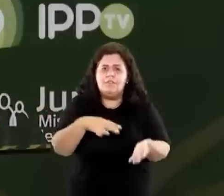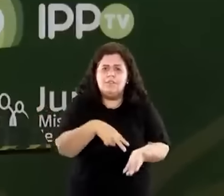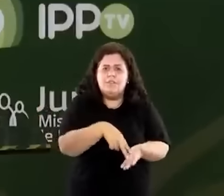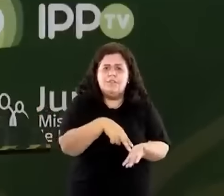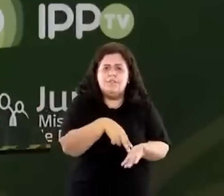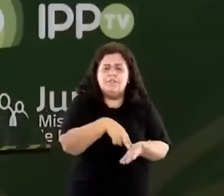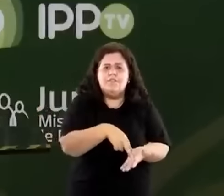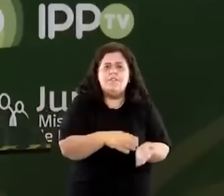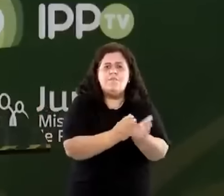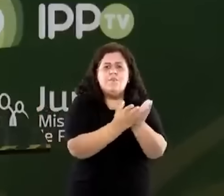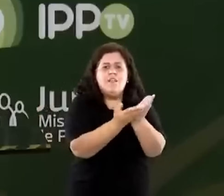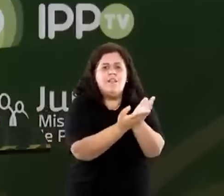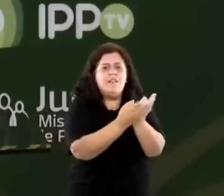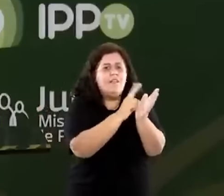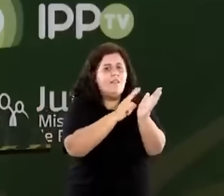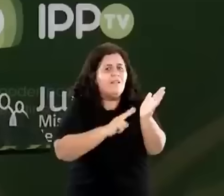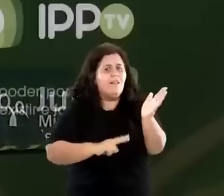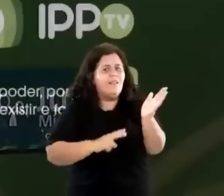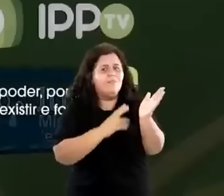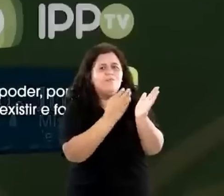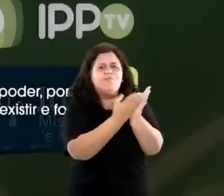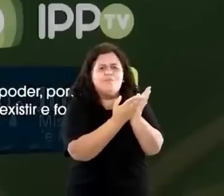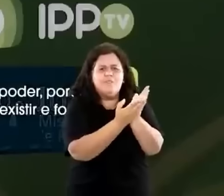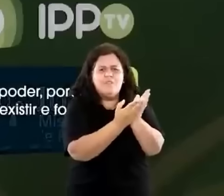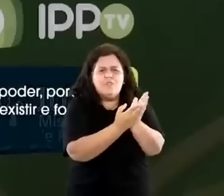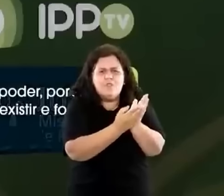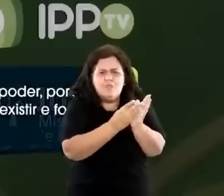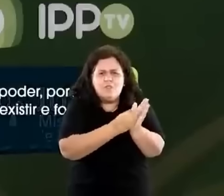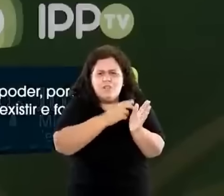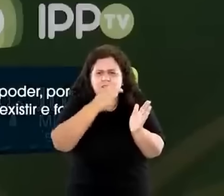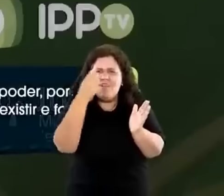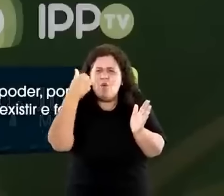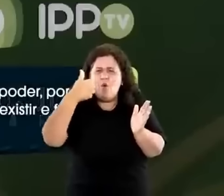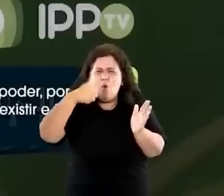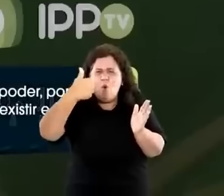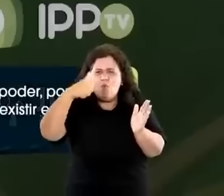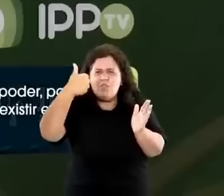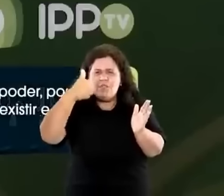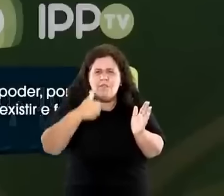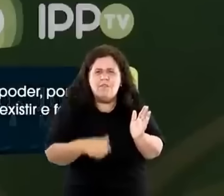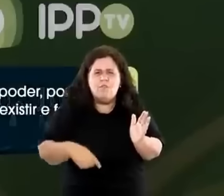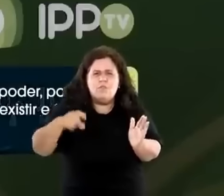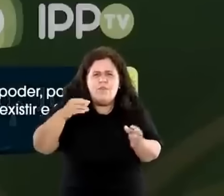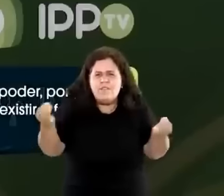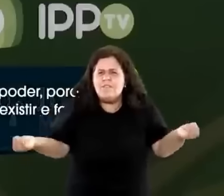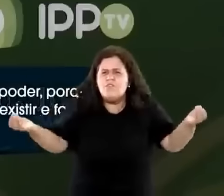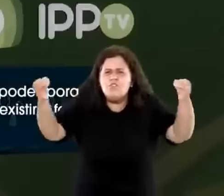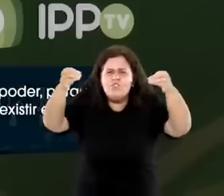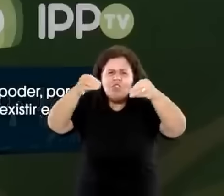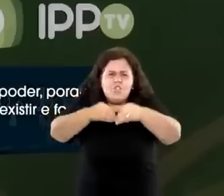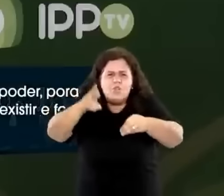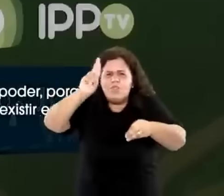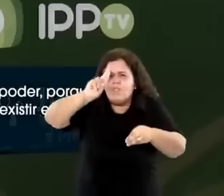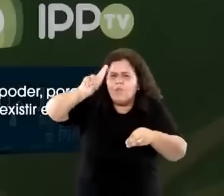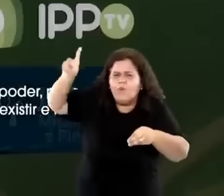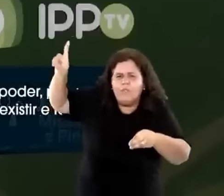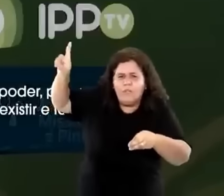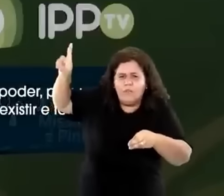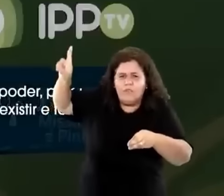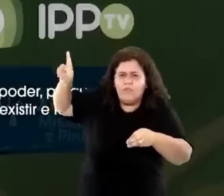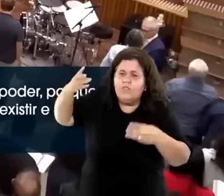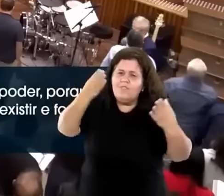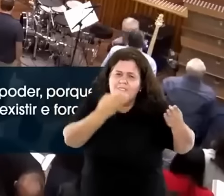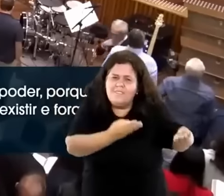igreja toda a igreja vamos juntos tu és digno Senhor e Deus nosso de receber a